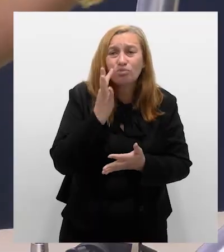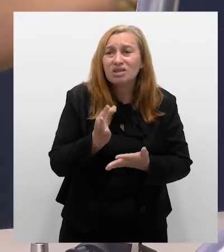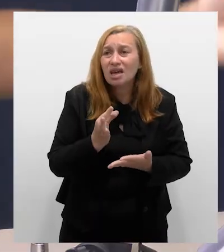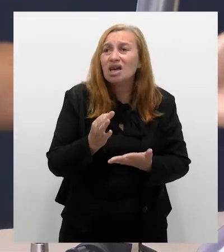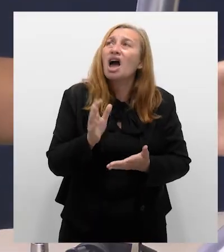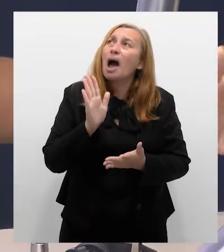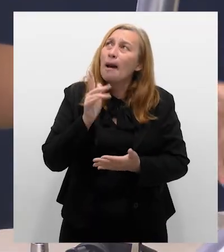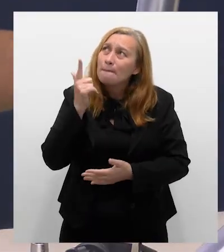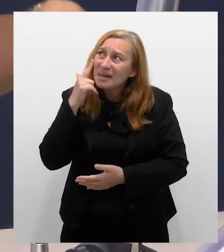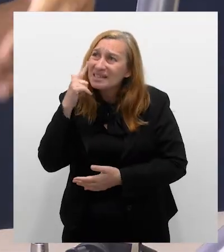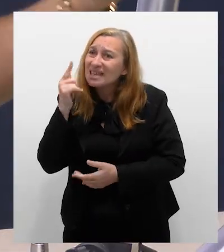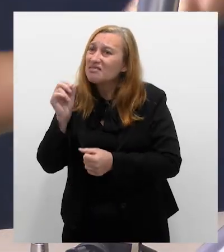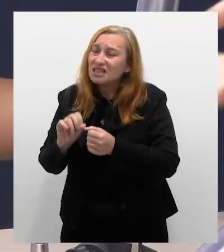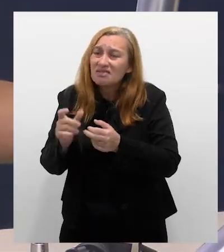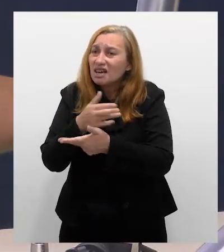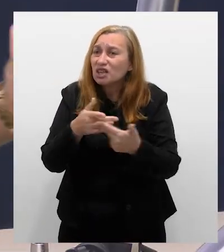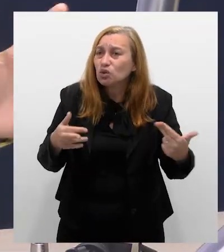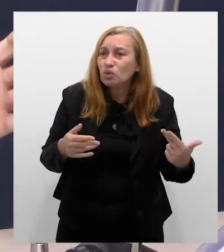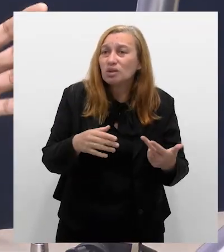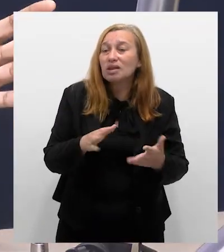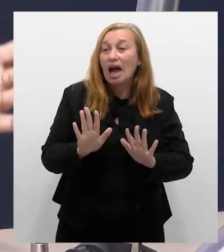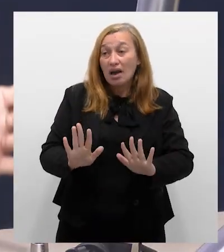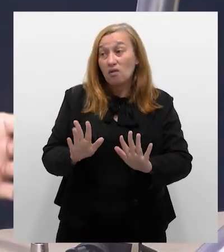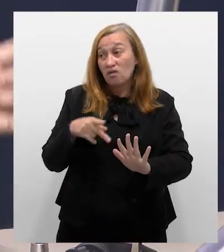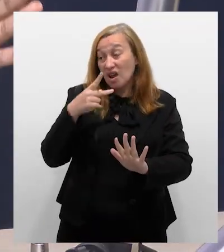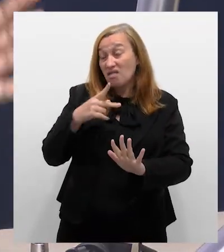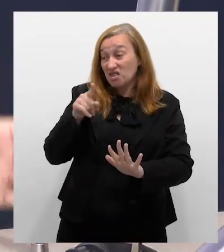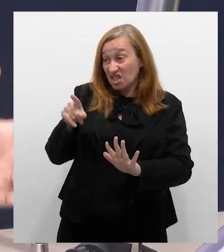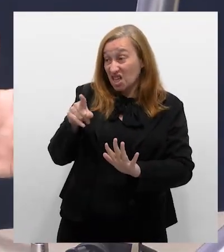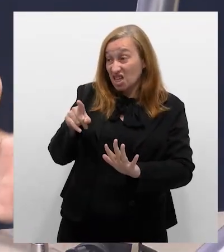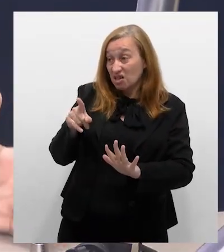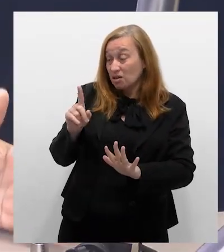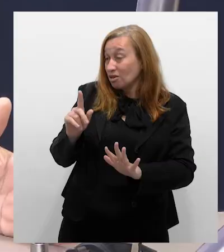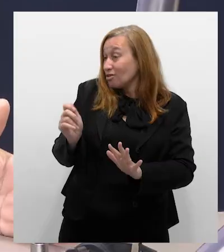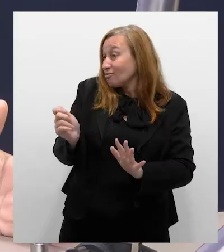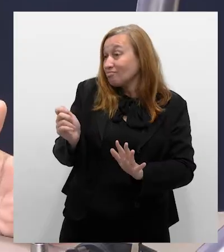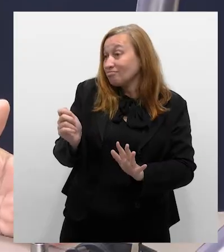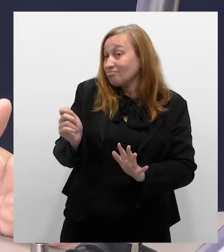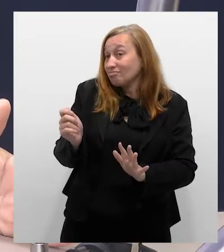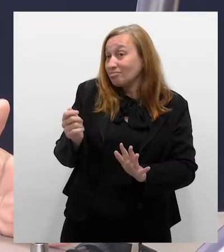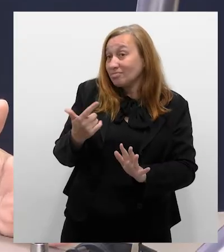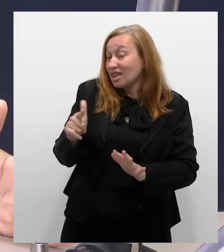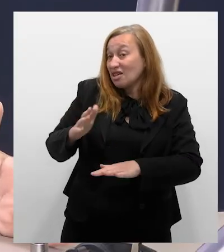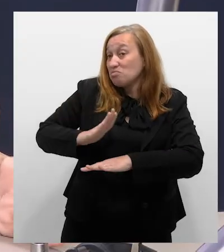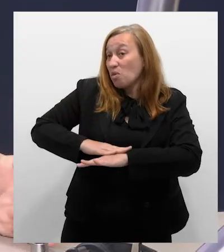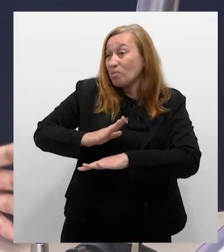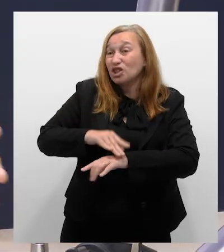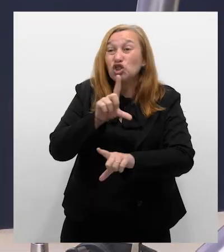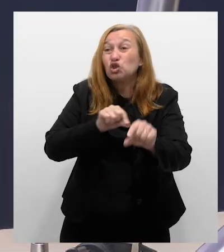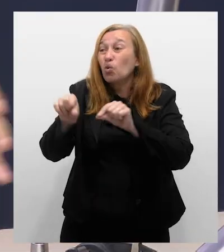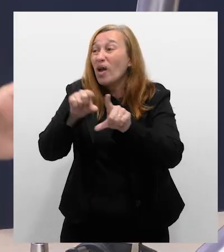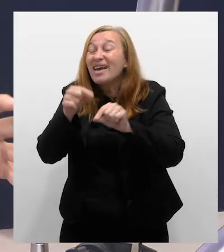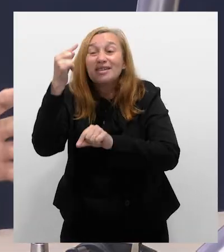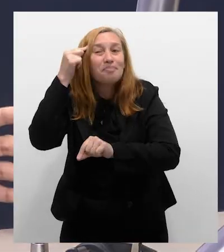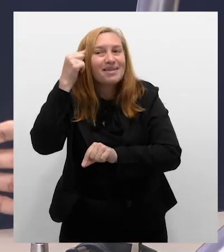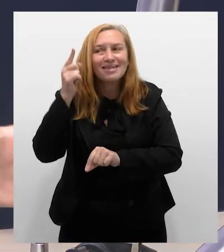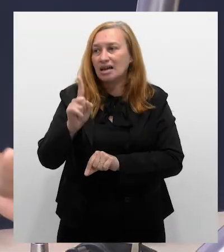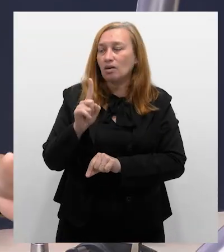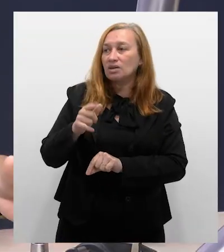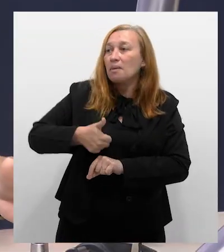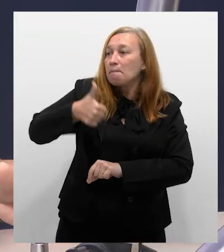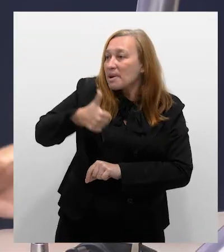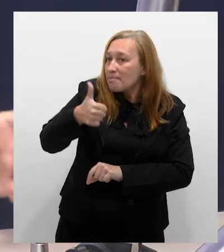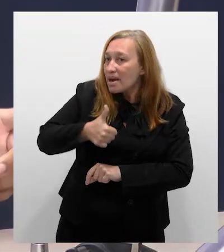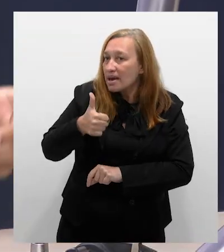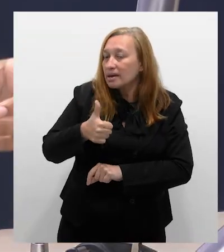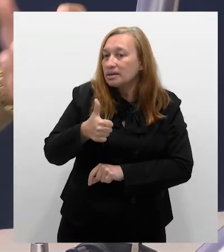já pensei em fazer, falei, cara, você não está no momento de, assim, de ficar escolhendo muita coisa, de